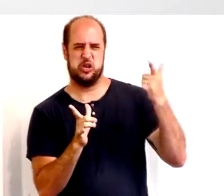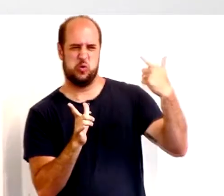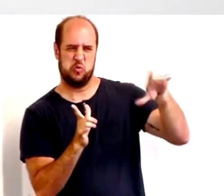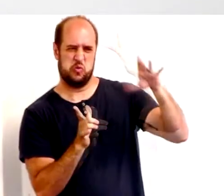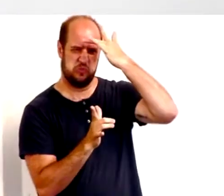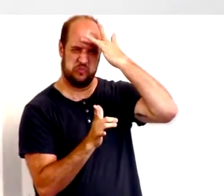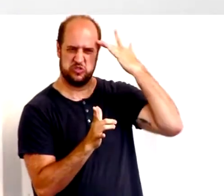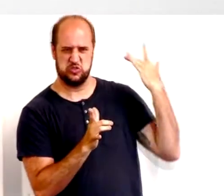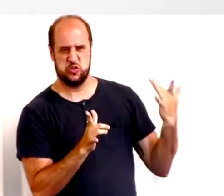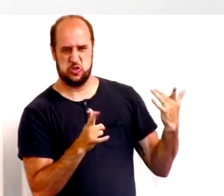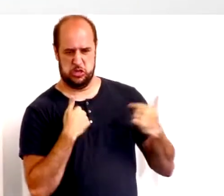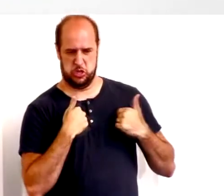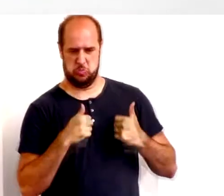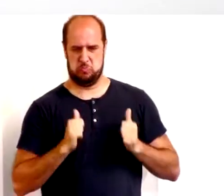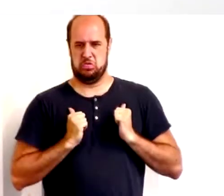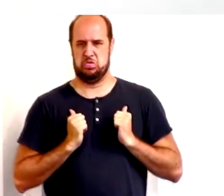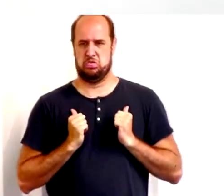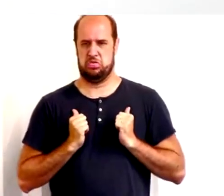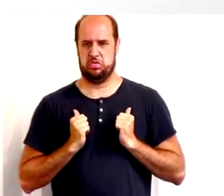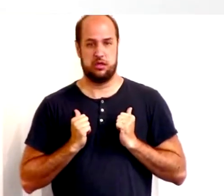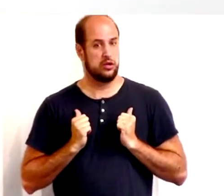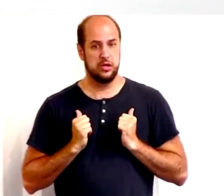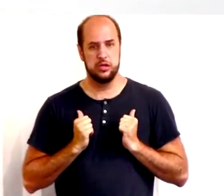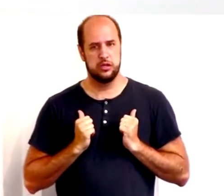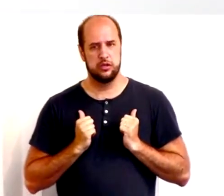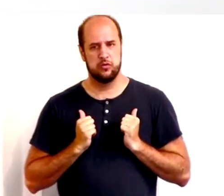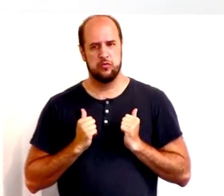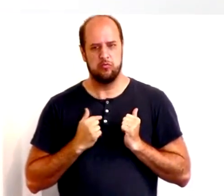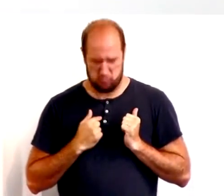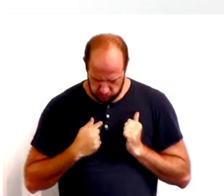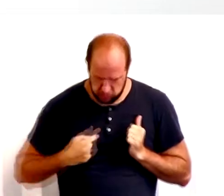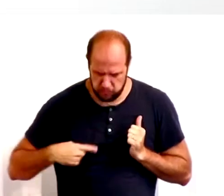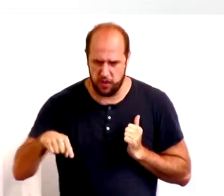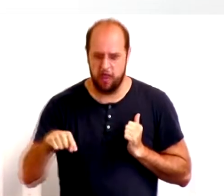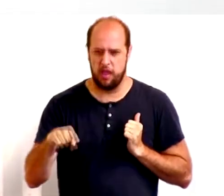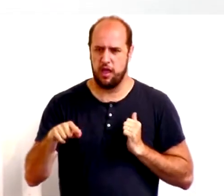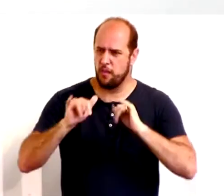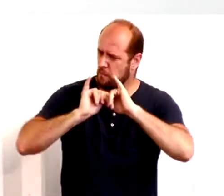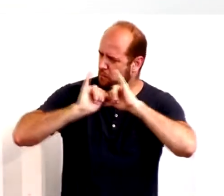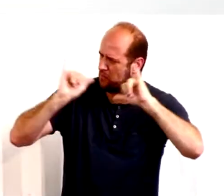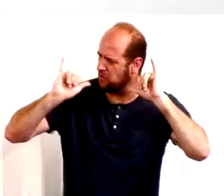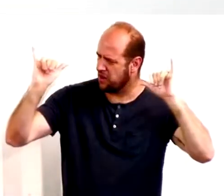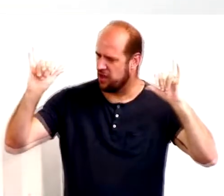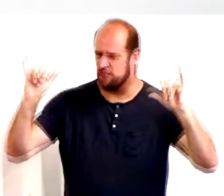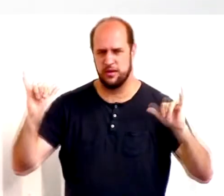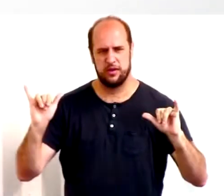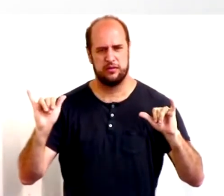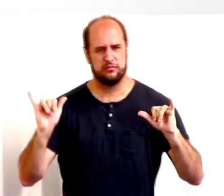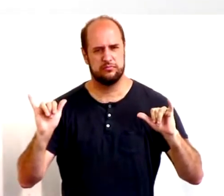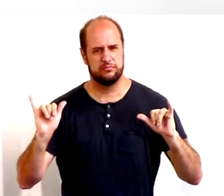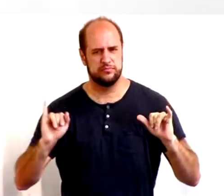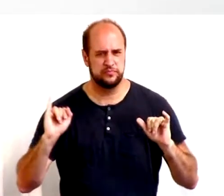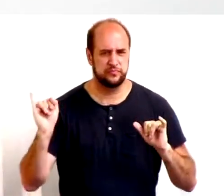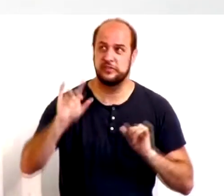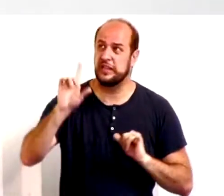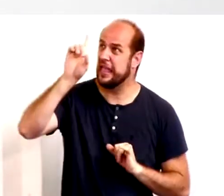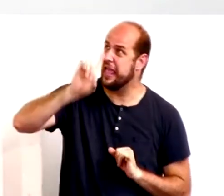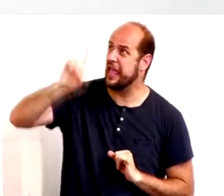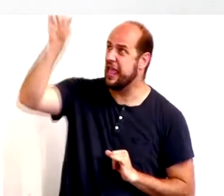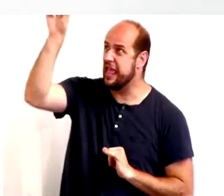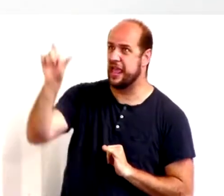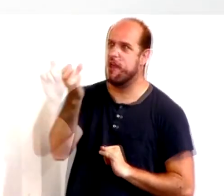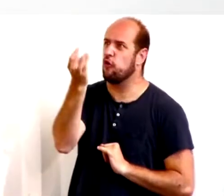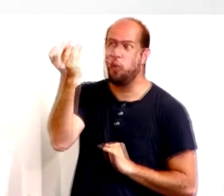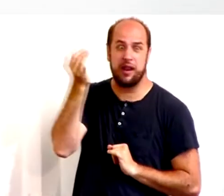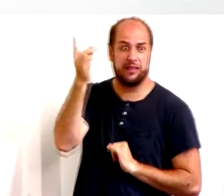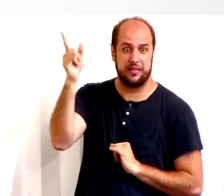sabe. A missão é o ato de proclamar as virtudes daquele que nos chamou, como